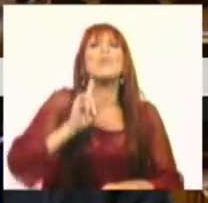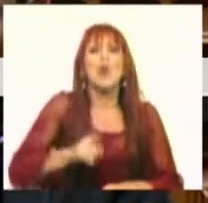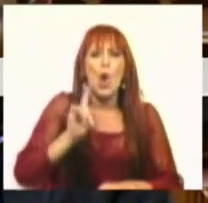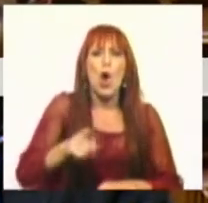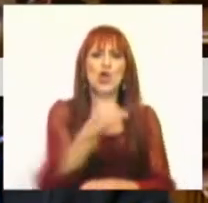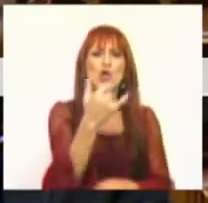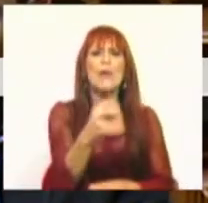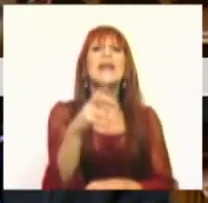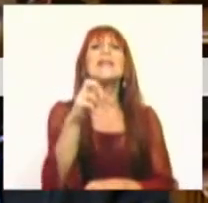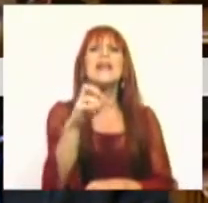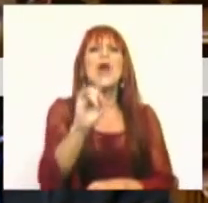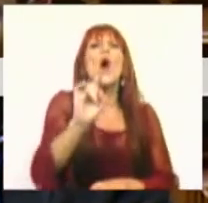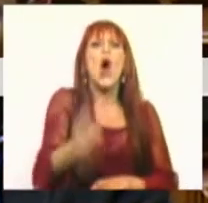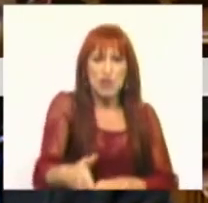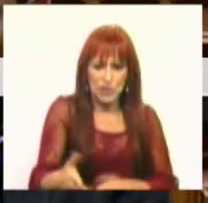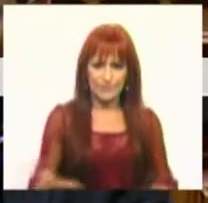em 2030?